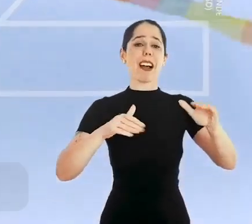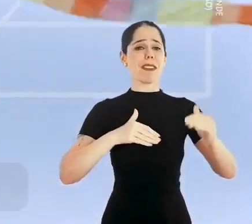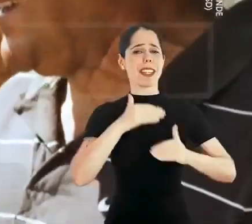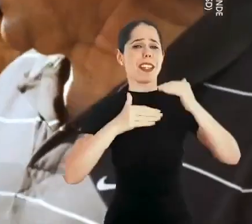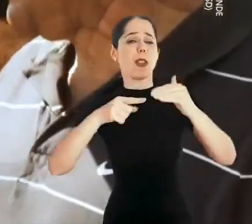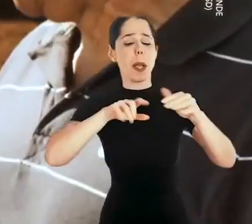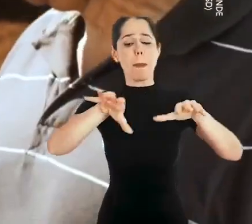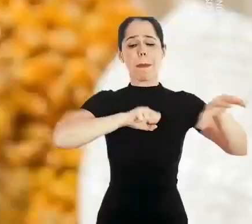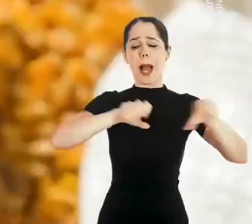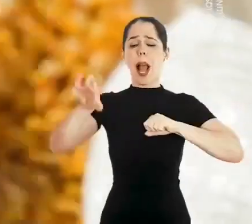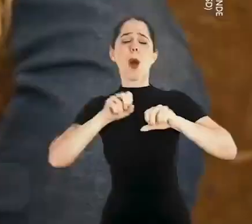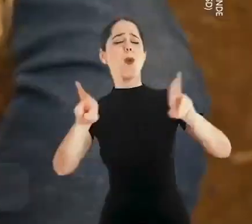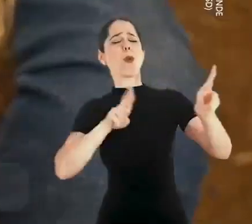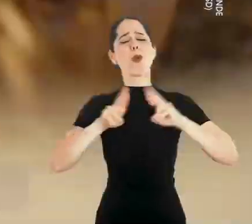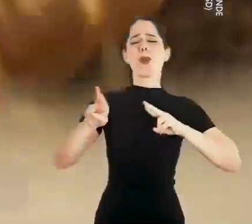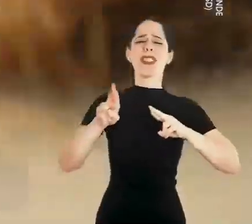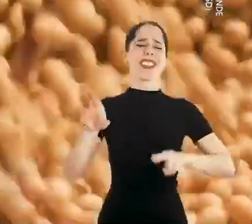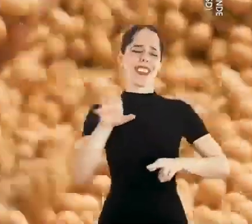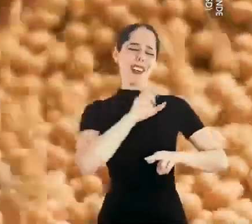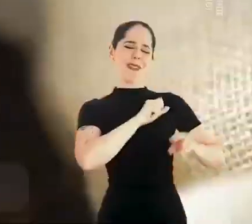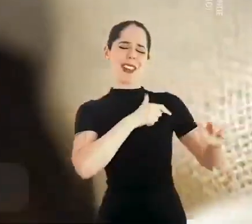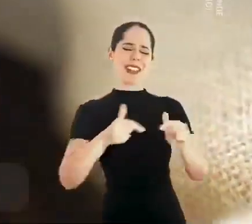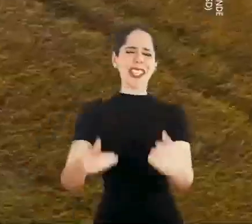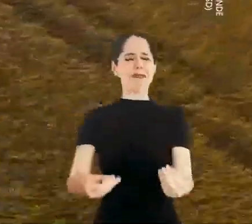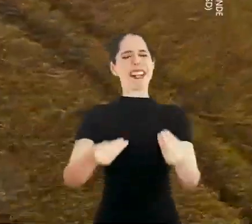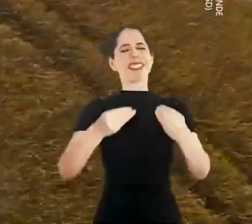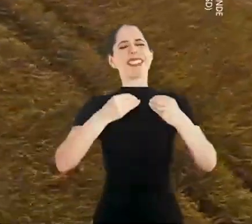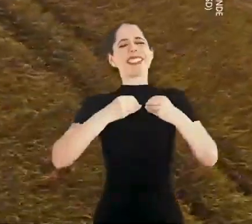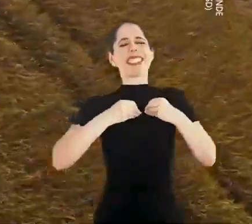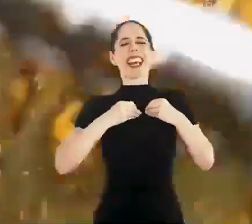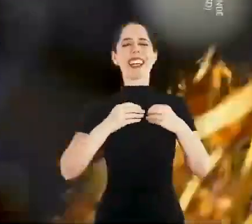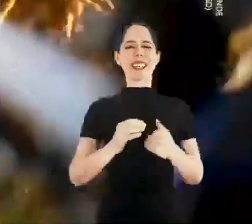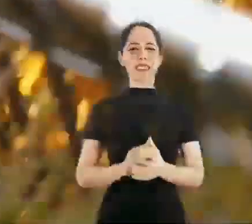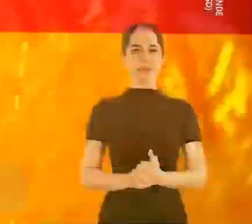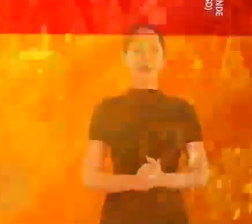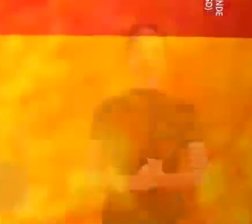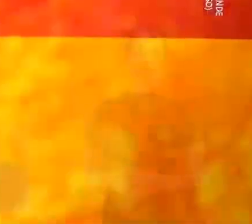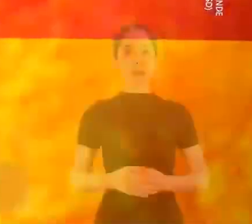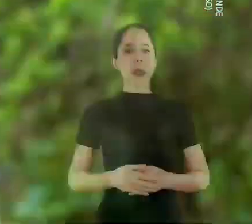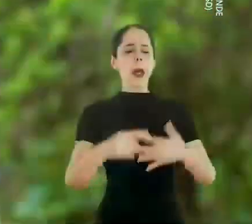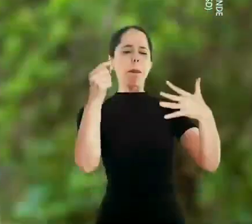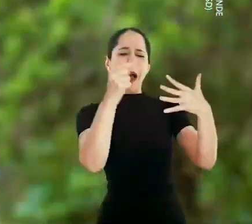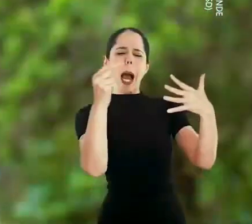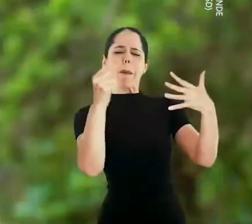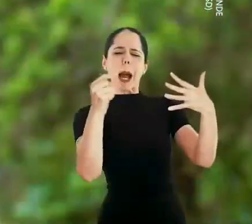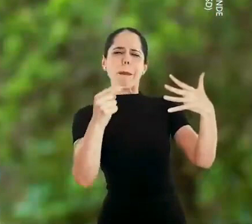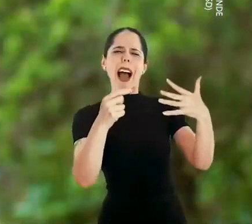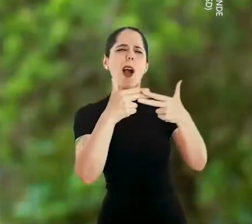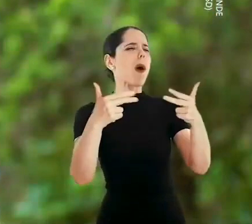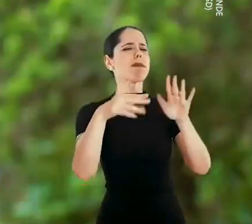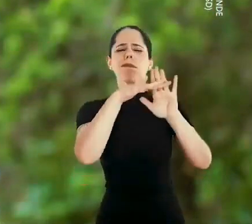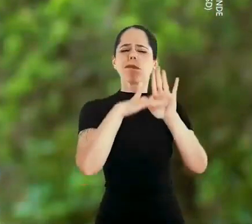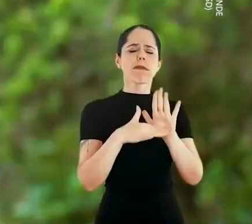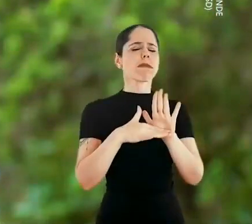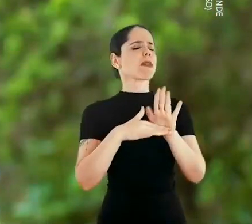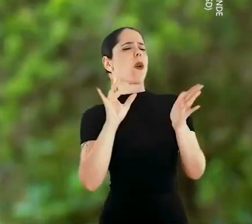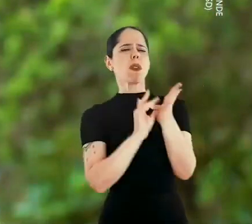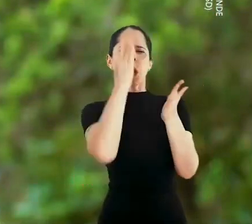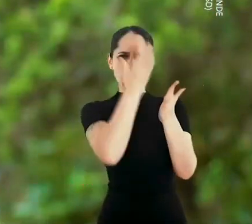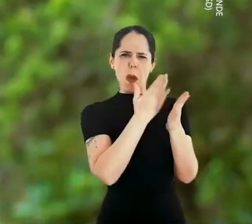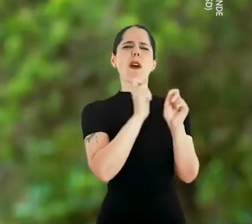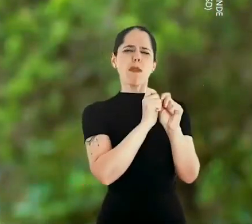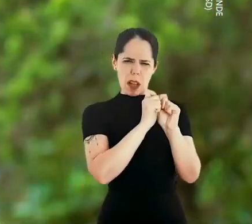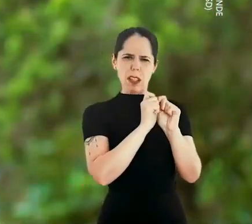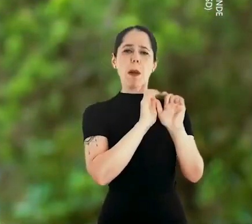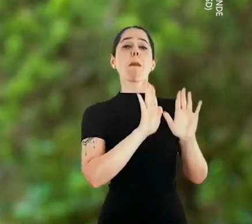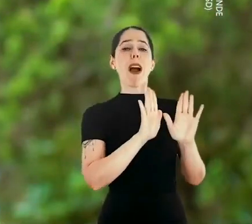paz. Avançando, colhemos os frutos que o amor e o trabalho nos traz. Pra além de todas as coisas concretas que